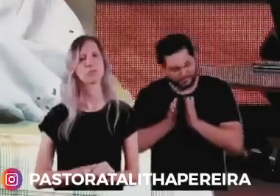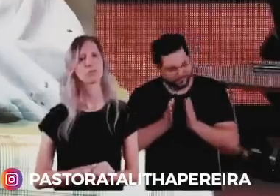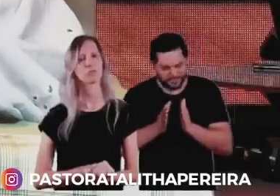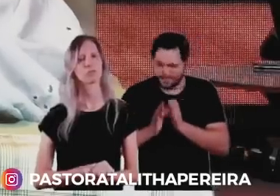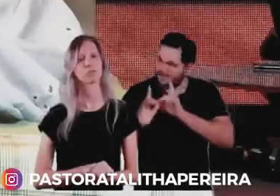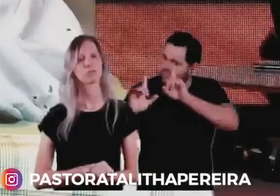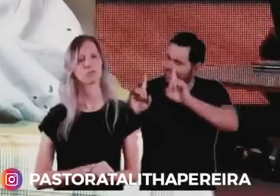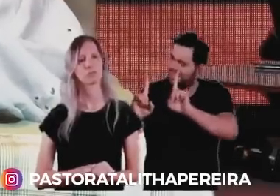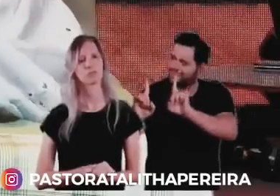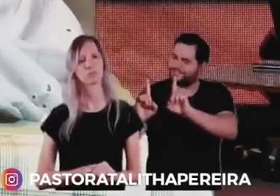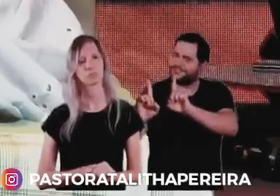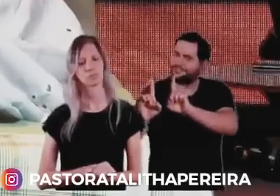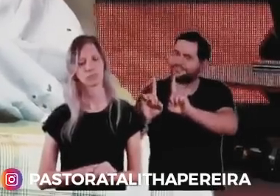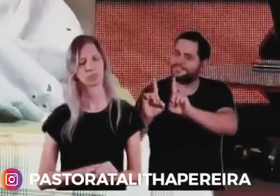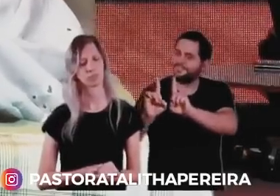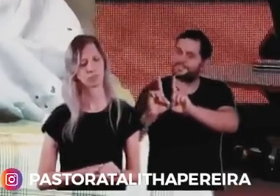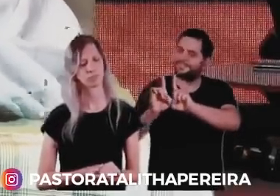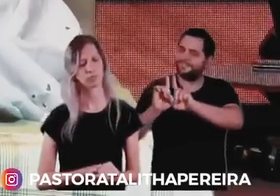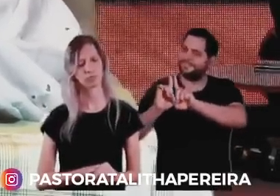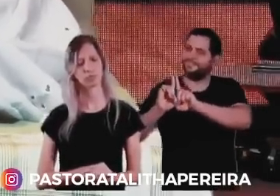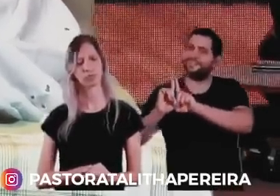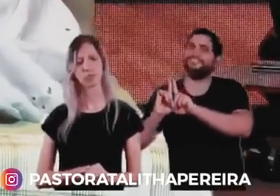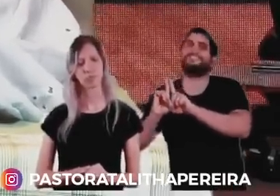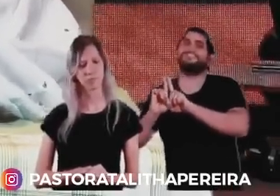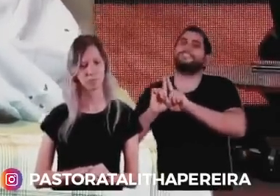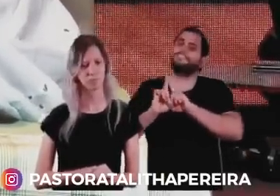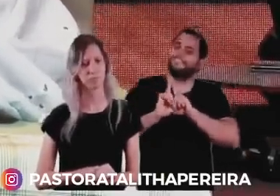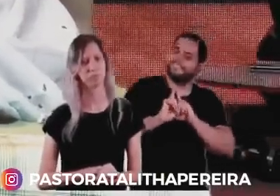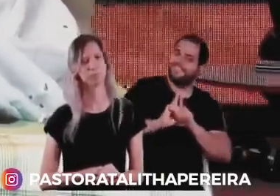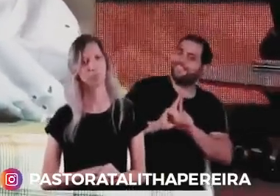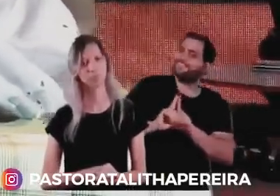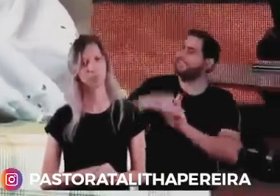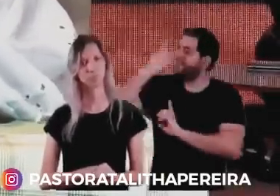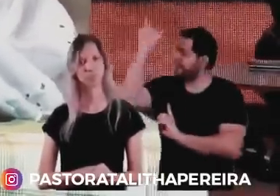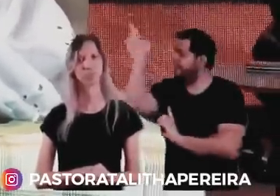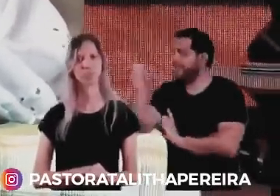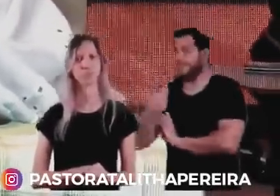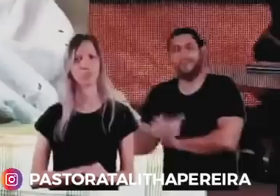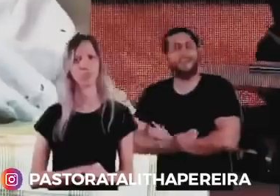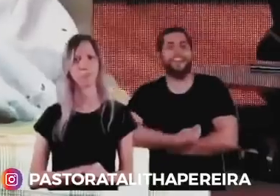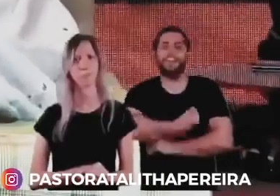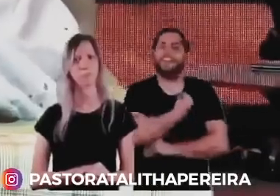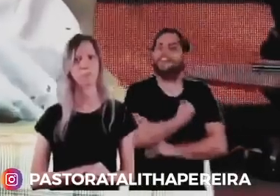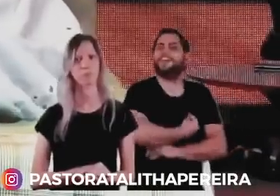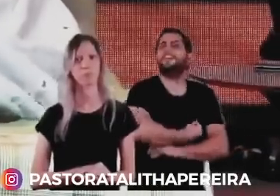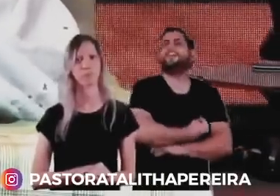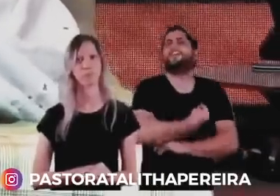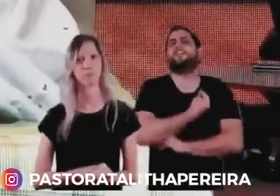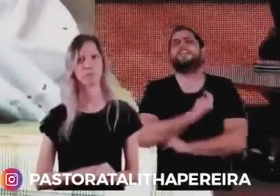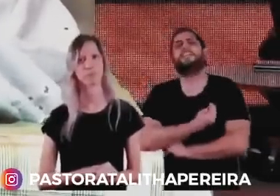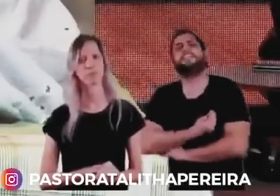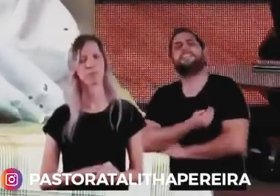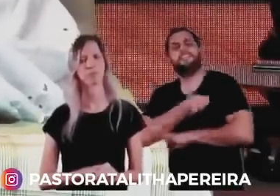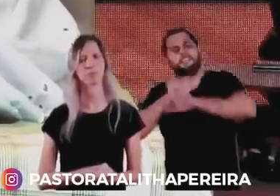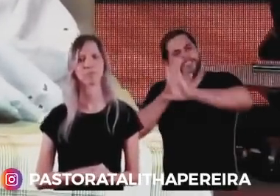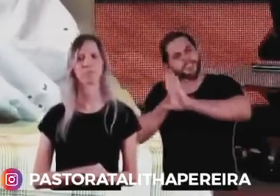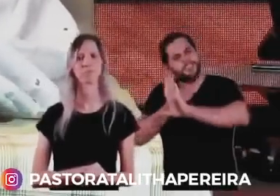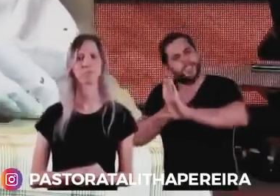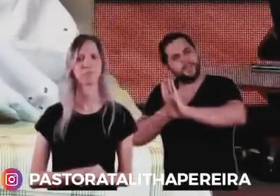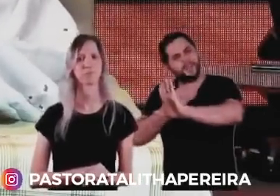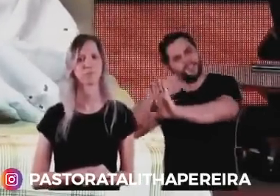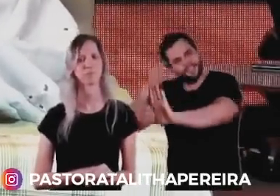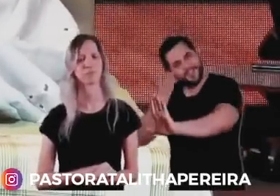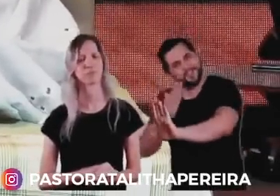o meu, e guardou a tua vida separando-a